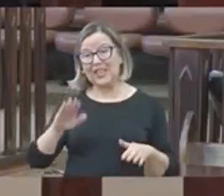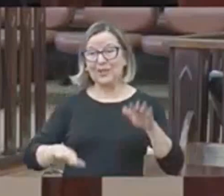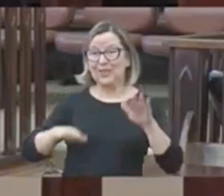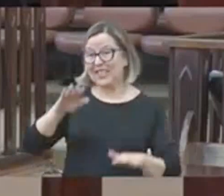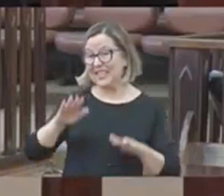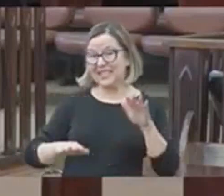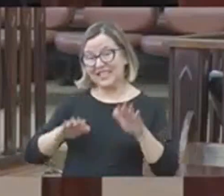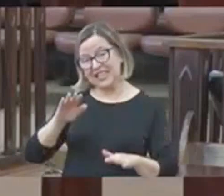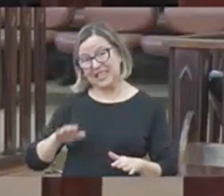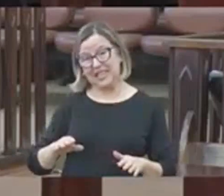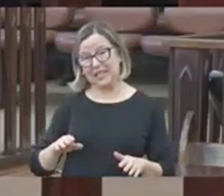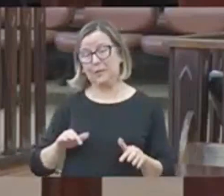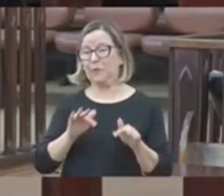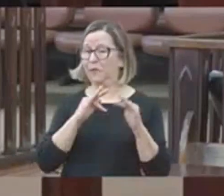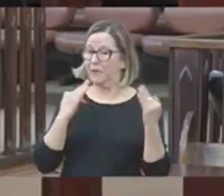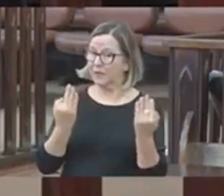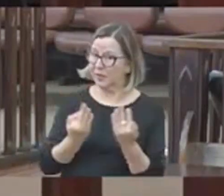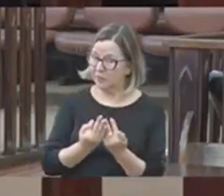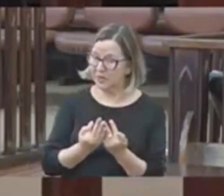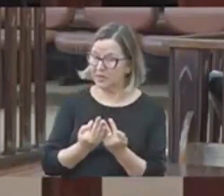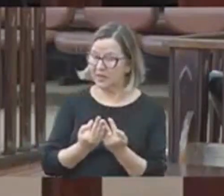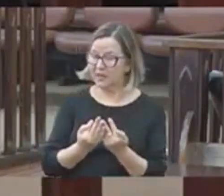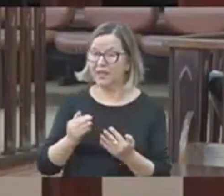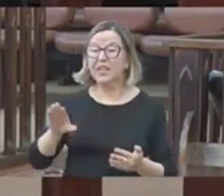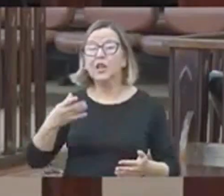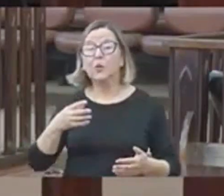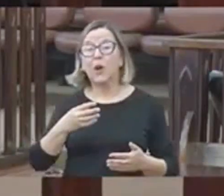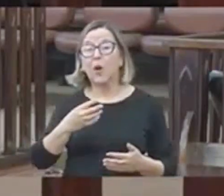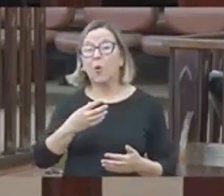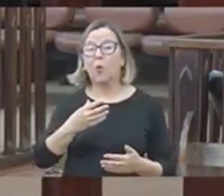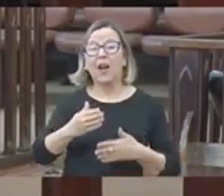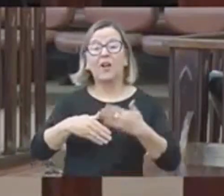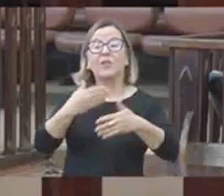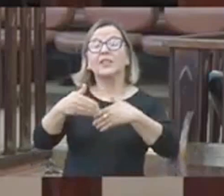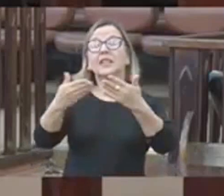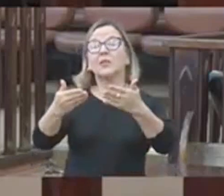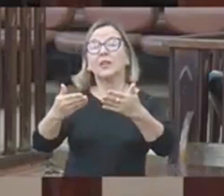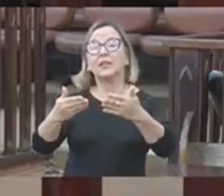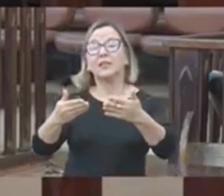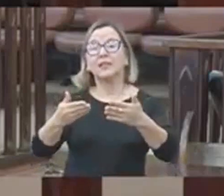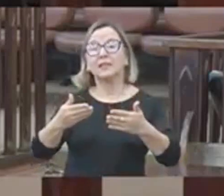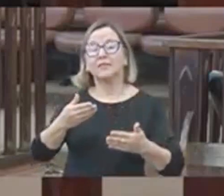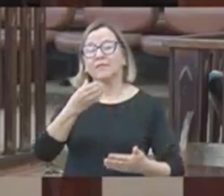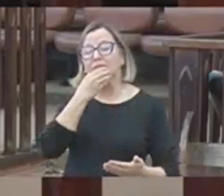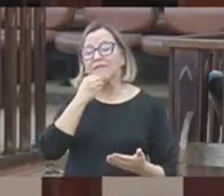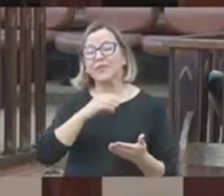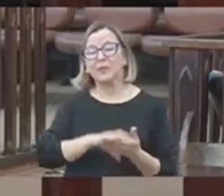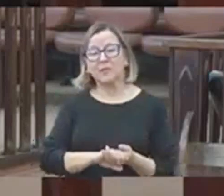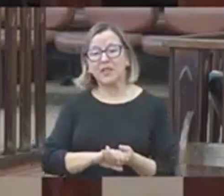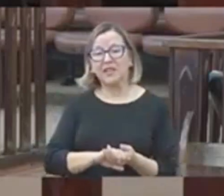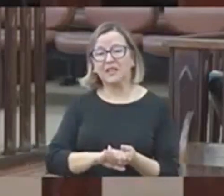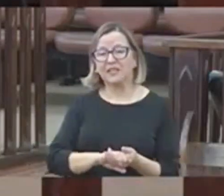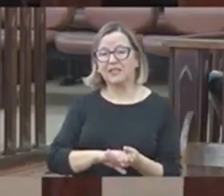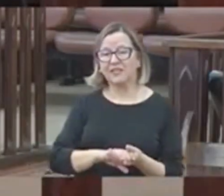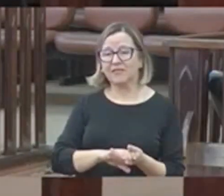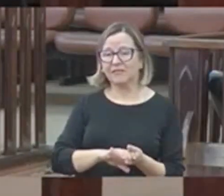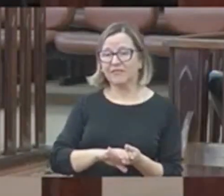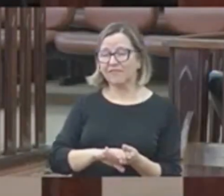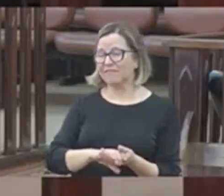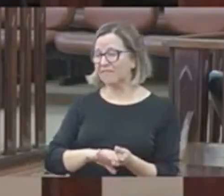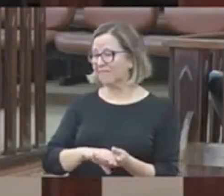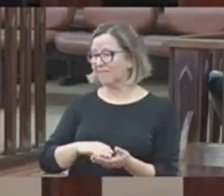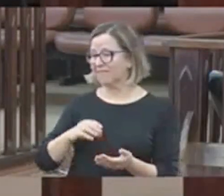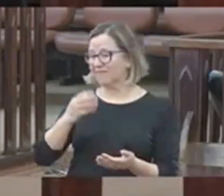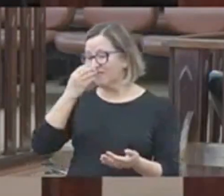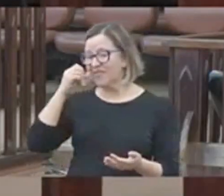E consequência, maridos que abandonam a sua casa. Começa assim. O marido